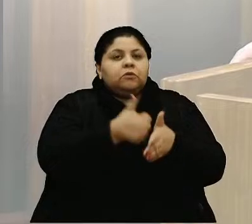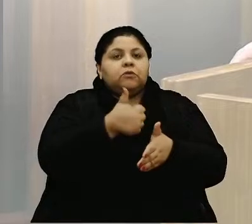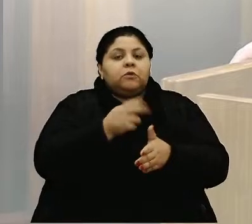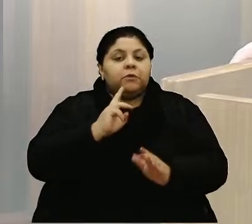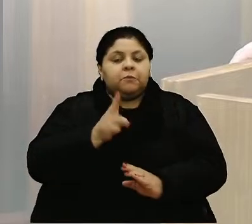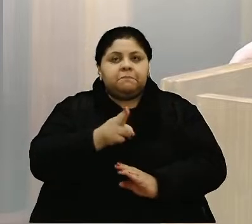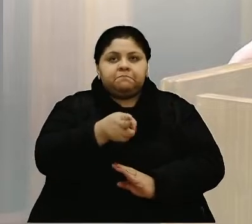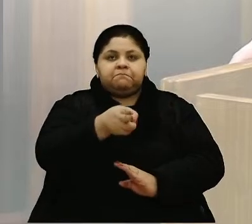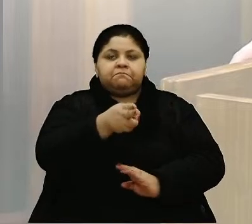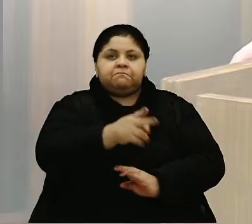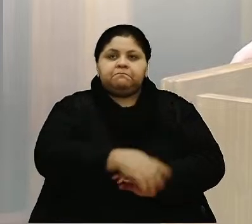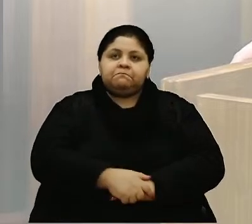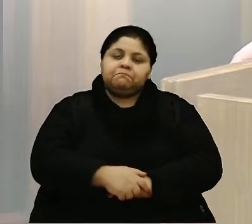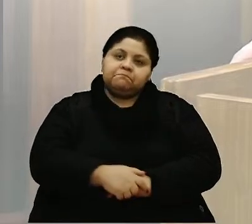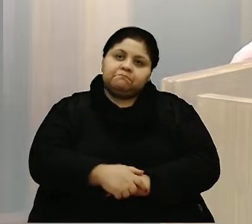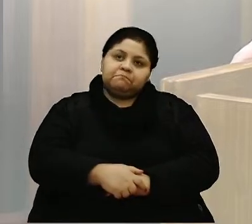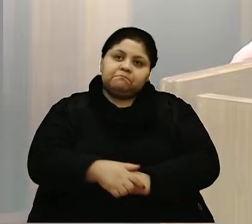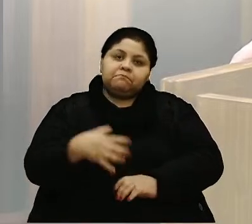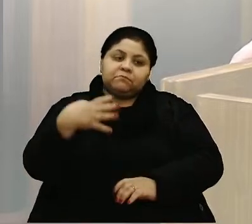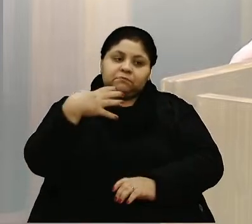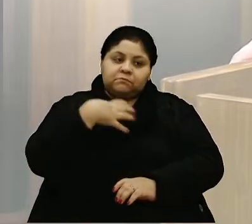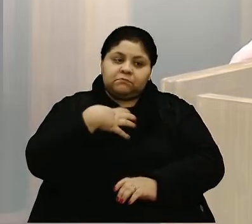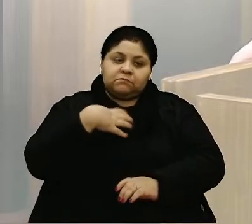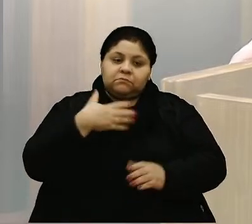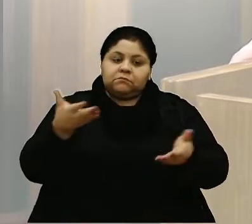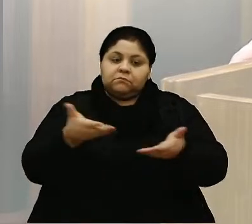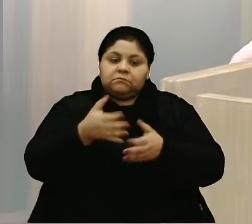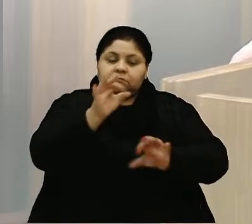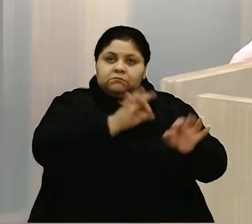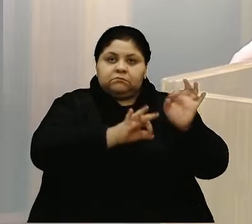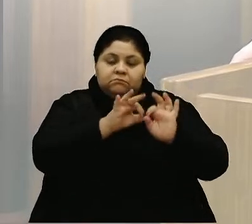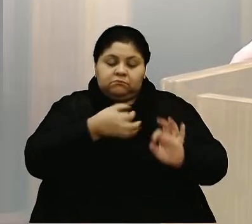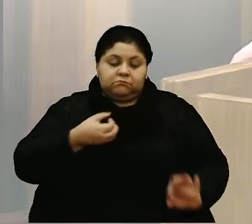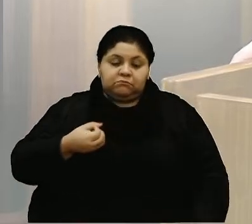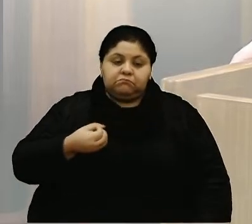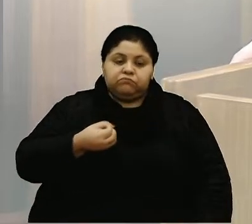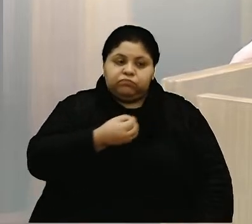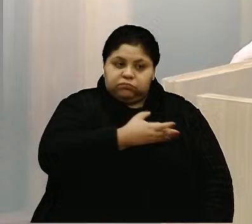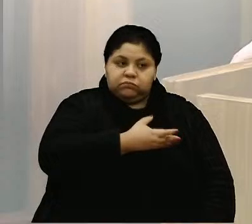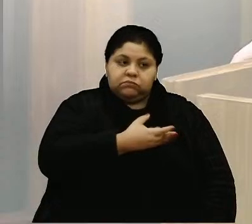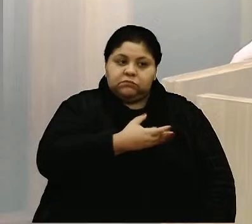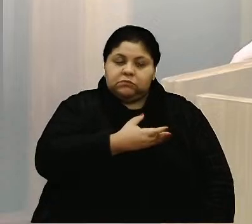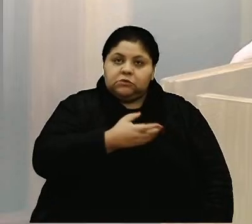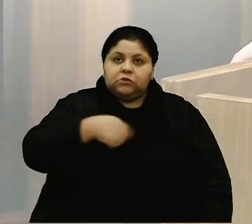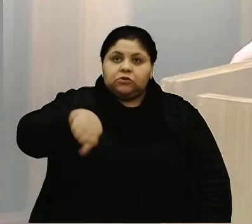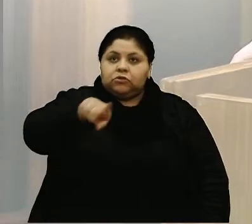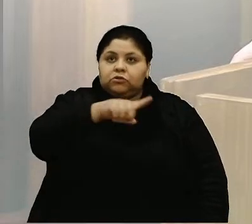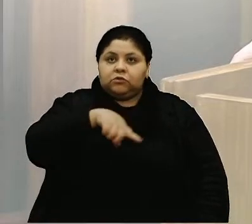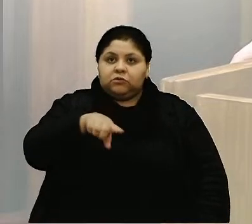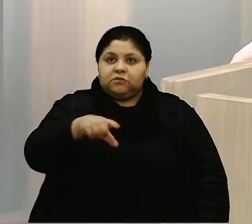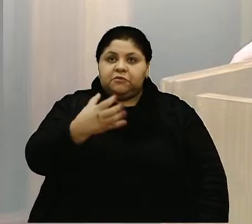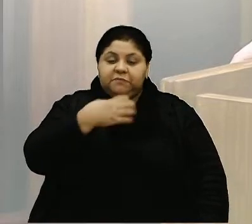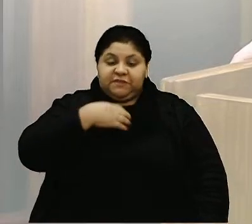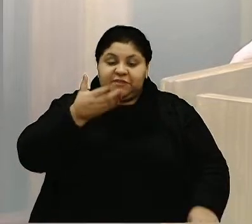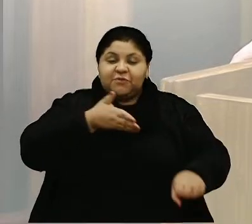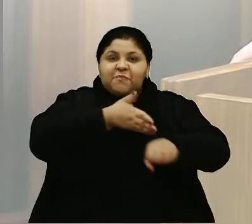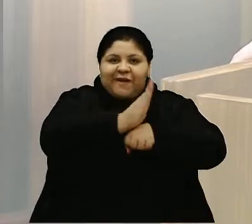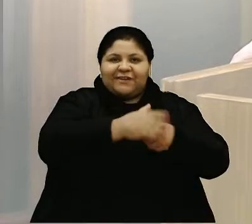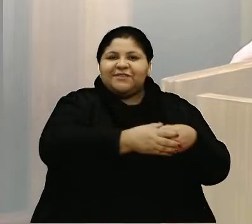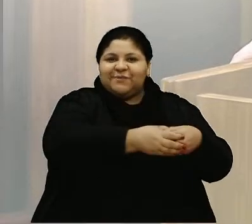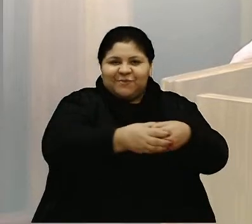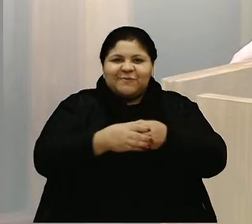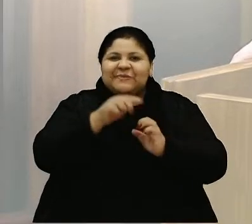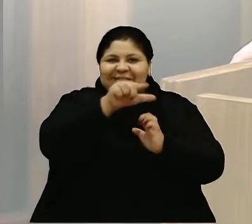contínua. Nesse sentido, estamos preparando novidades, porque eu me sinto parte do time da TerraSol,